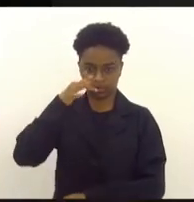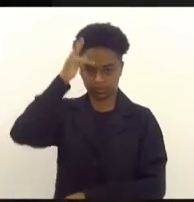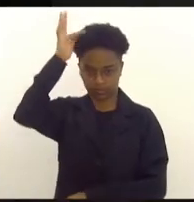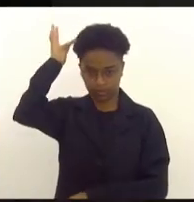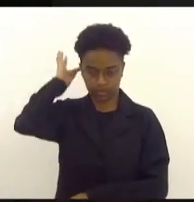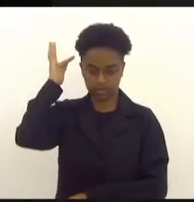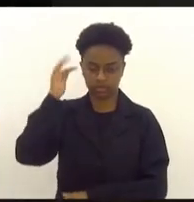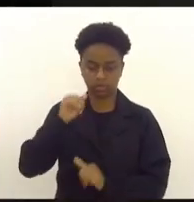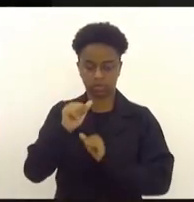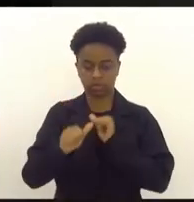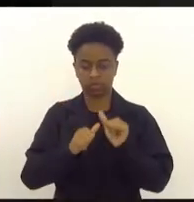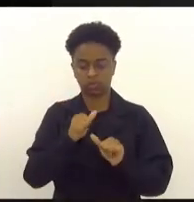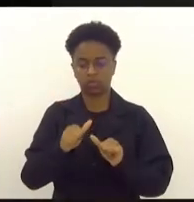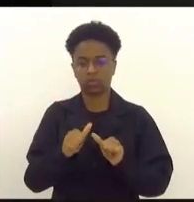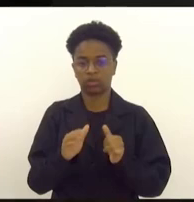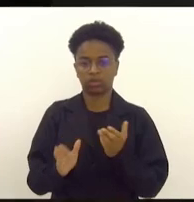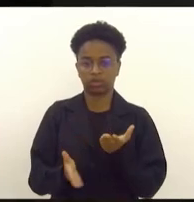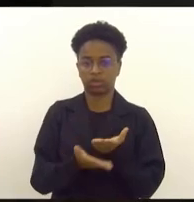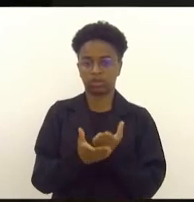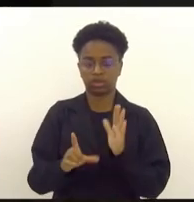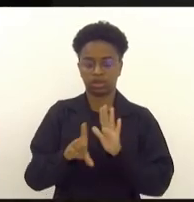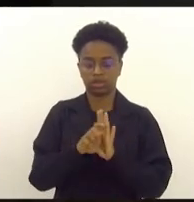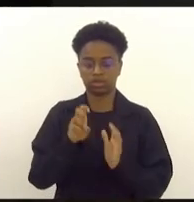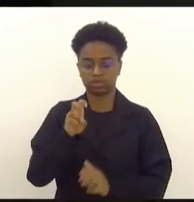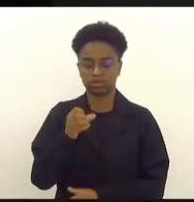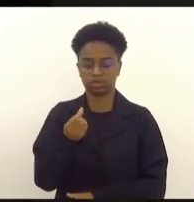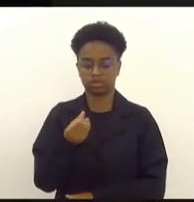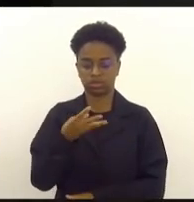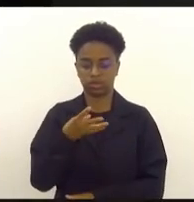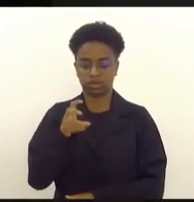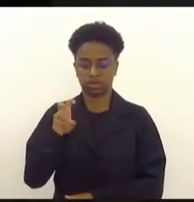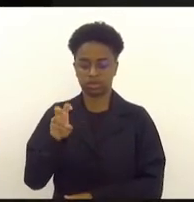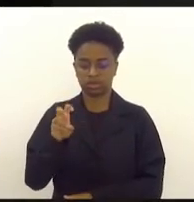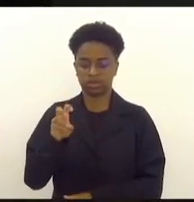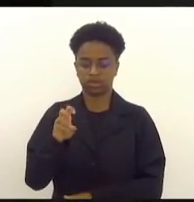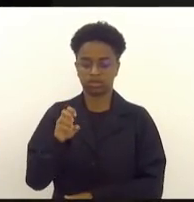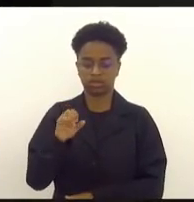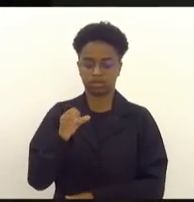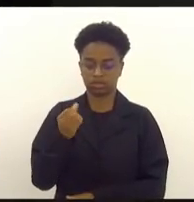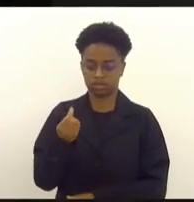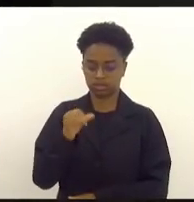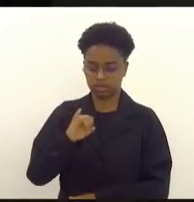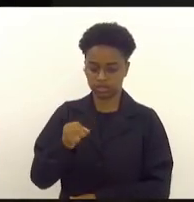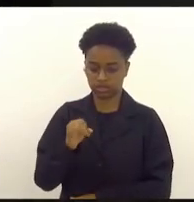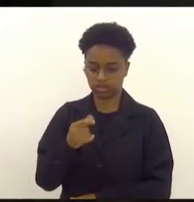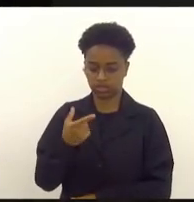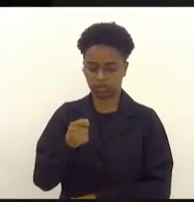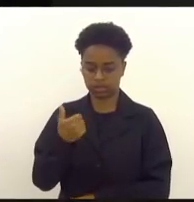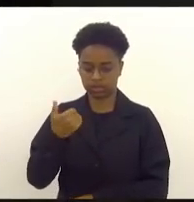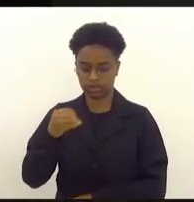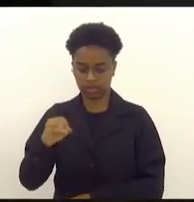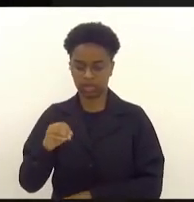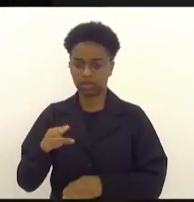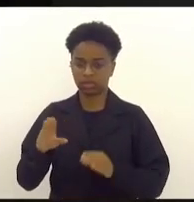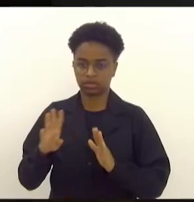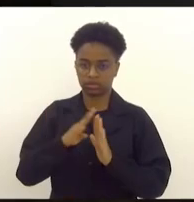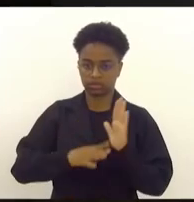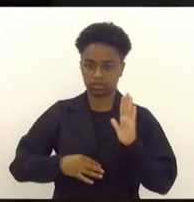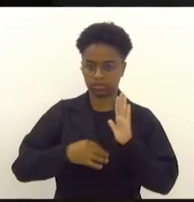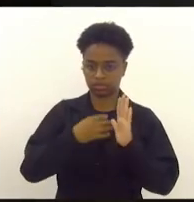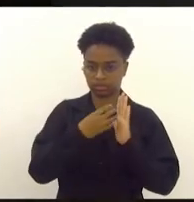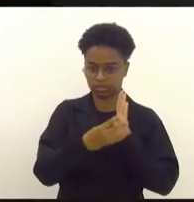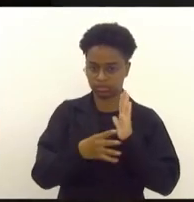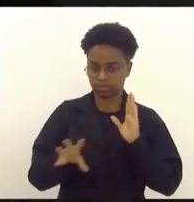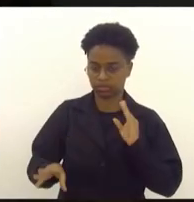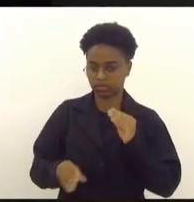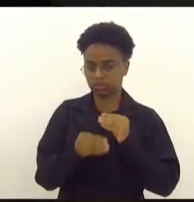que altera o anexo da lei 5.645 de 6 de janeiro 2010 para incluir no calendário Oficial do Estado